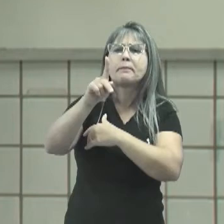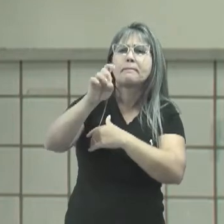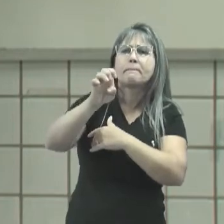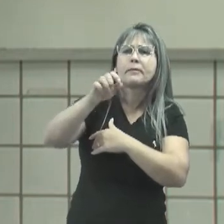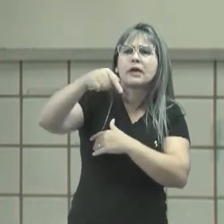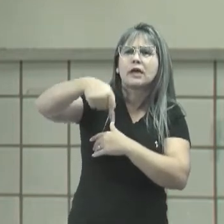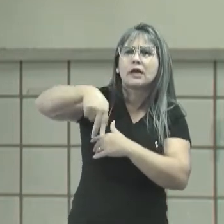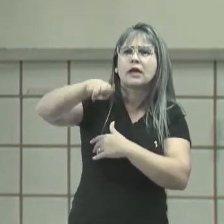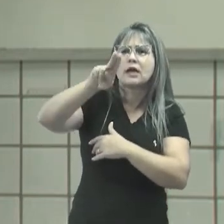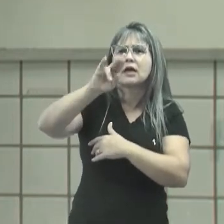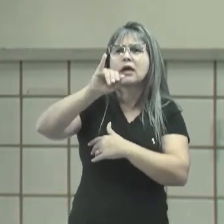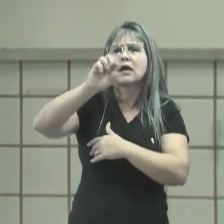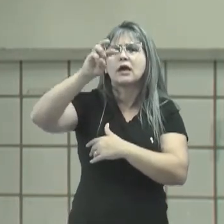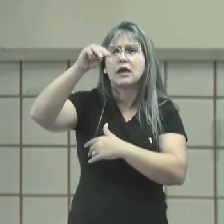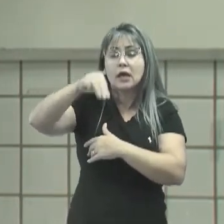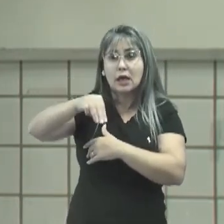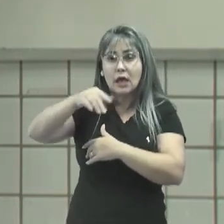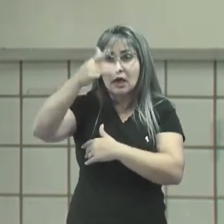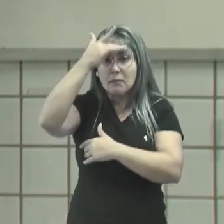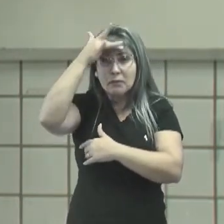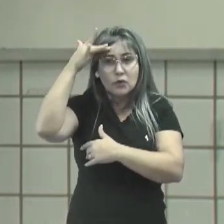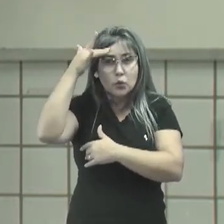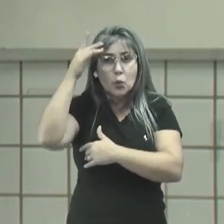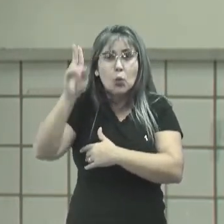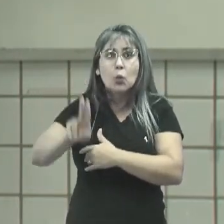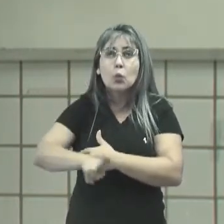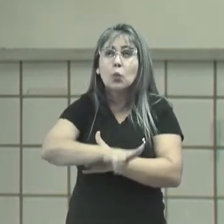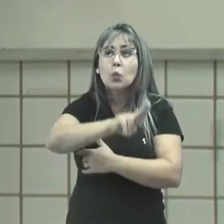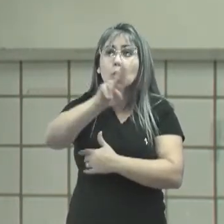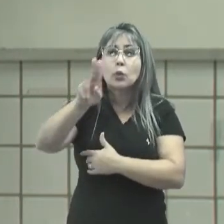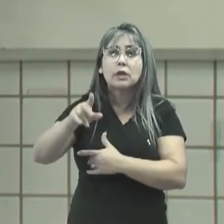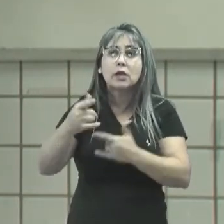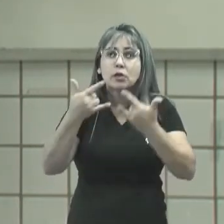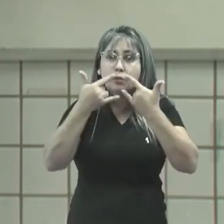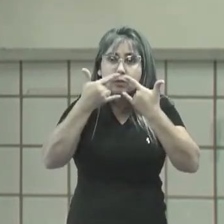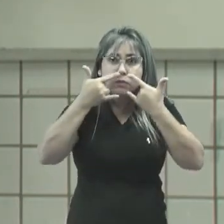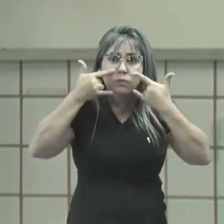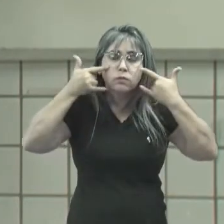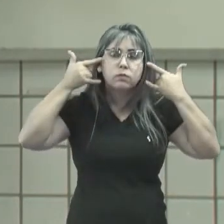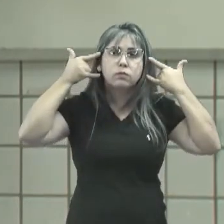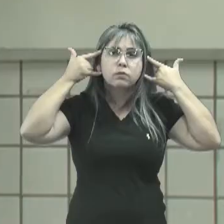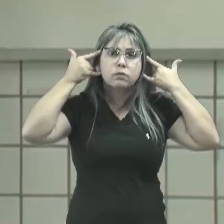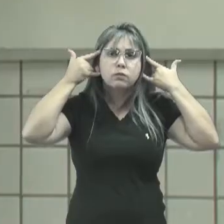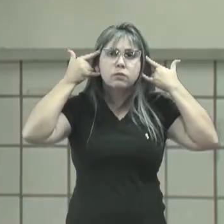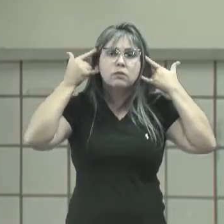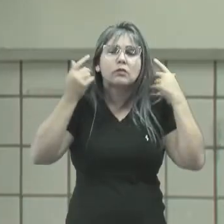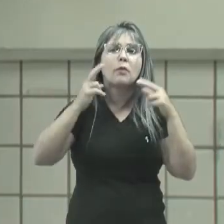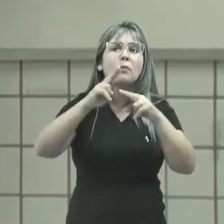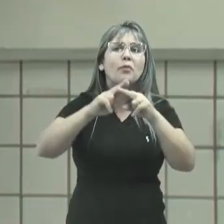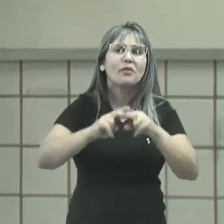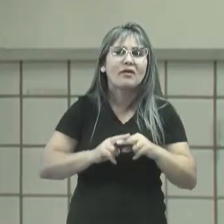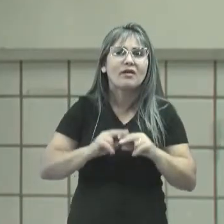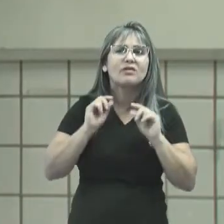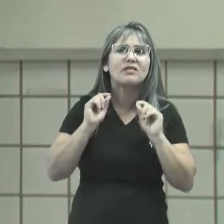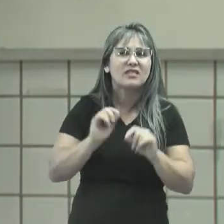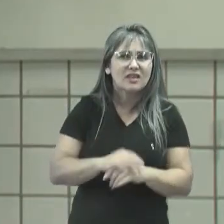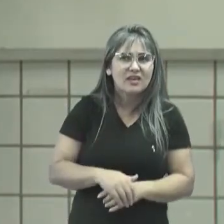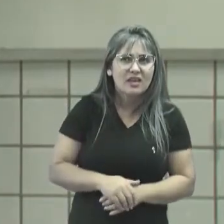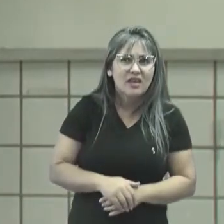do vírus, né? É por conta da má qualidade do ar ali, que ocorreu em